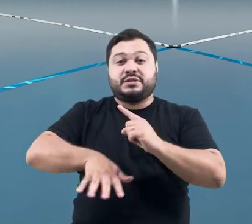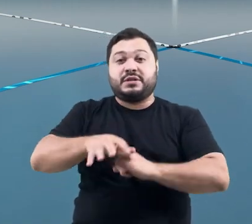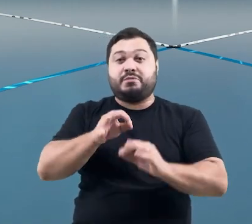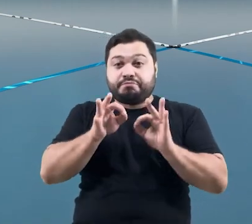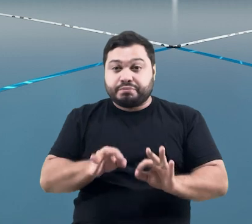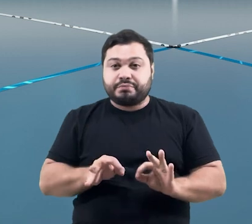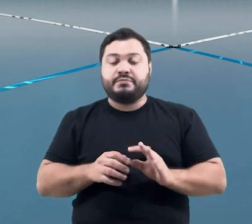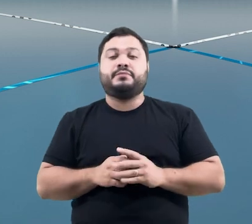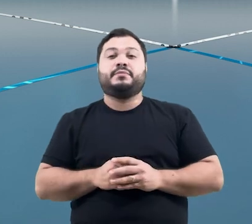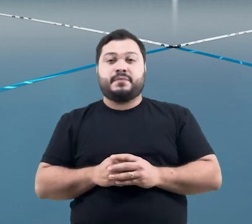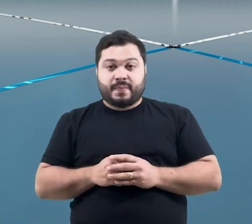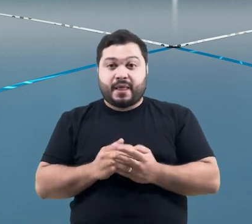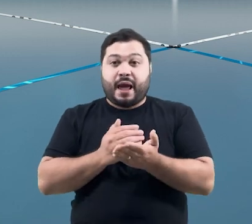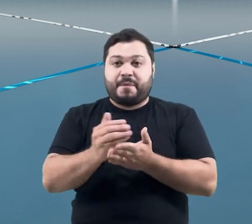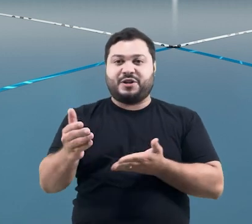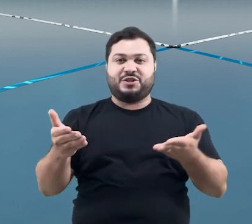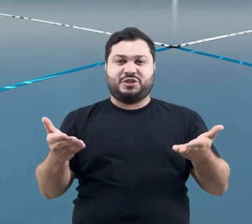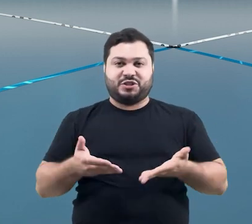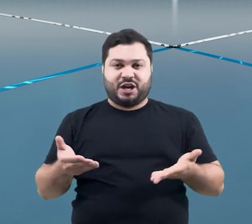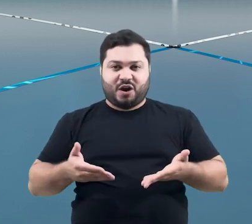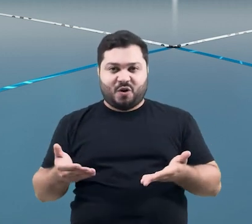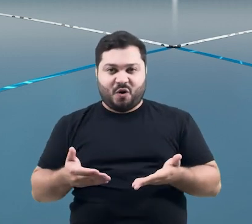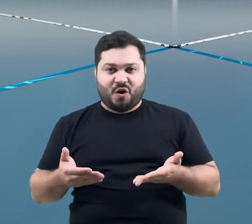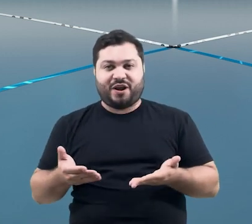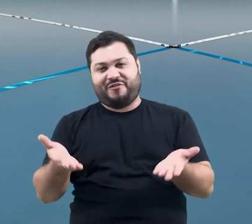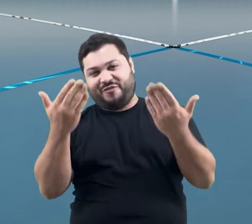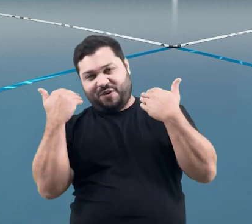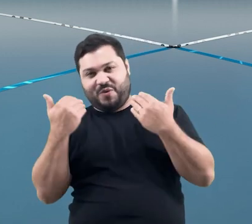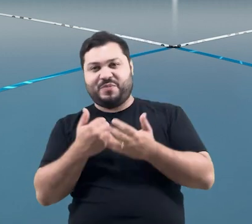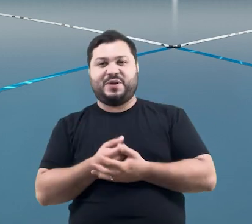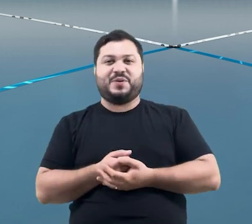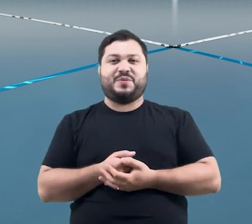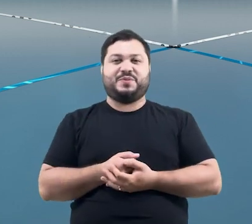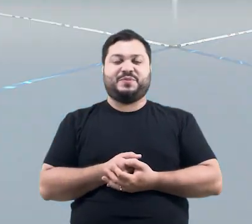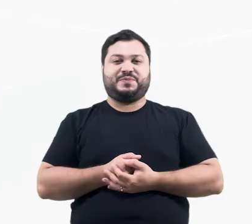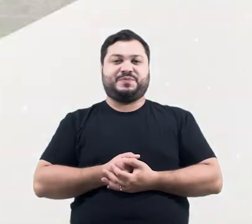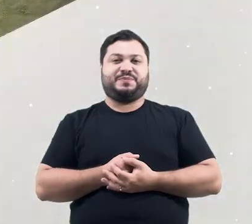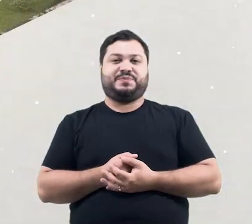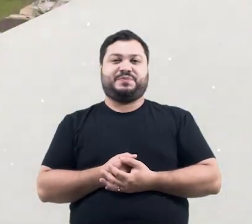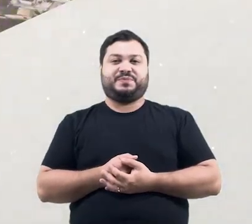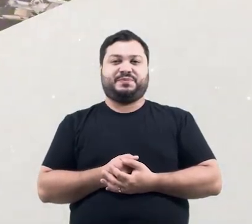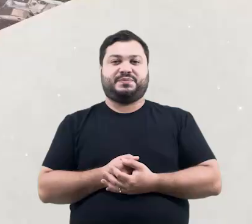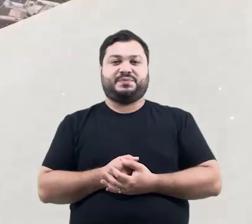vulnerabilidade social no caso concreto. É a partir de agora. Vem comigo!